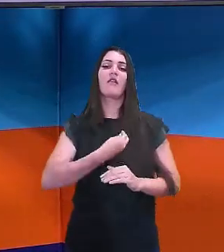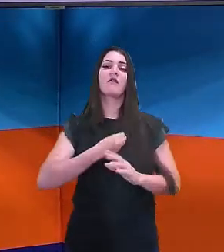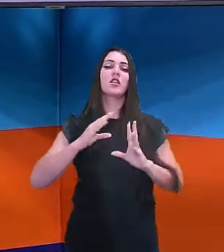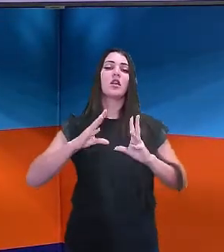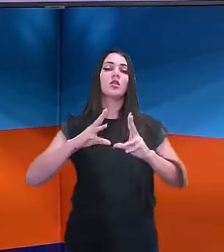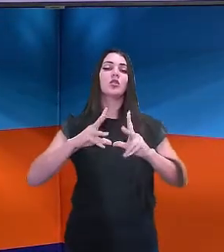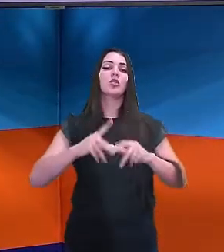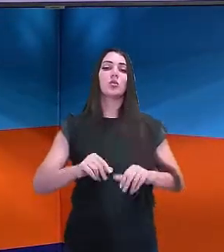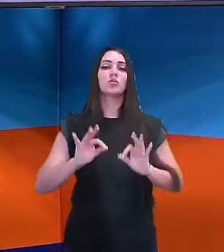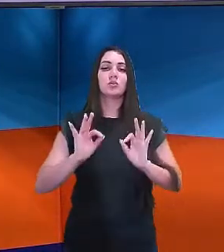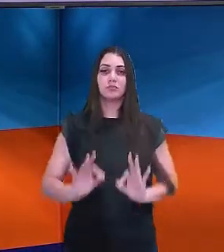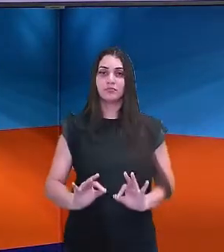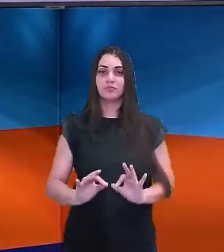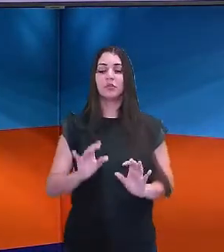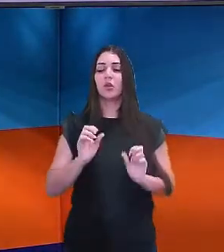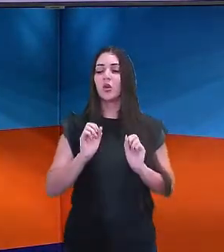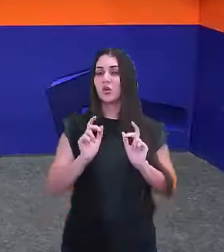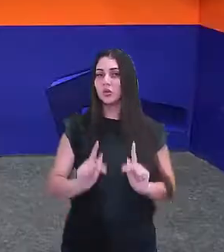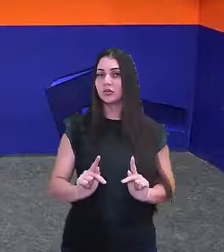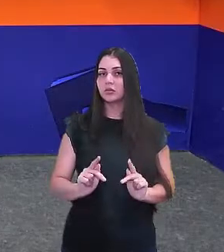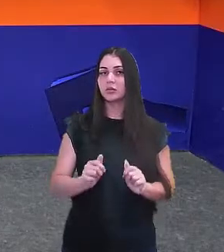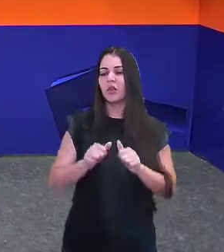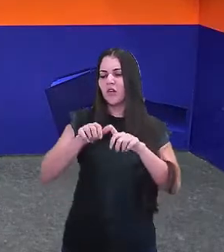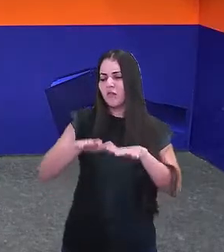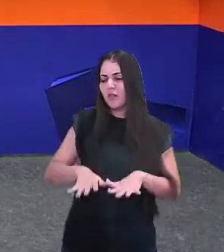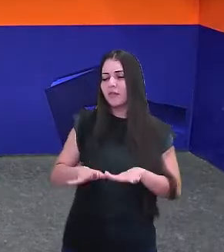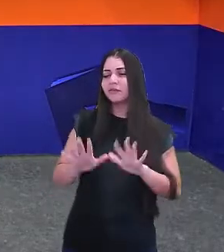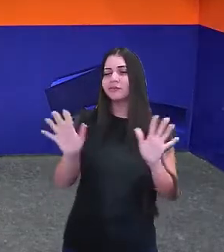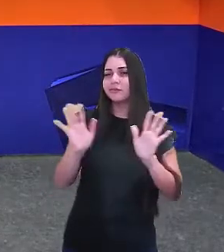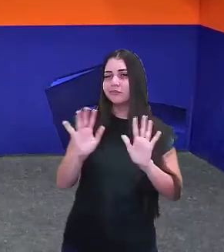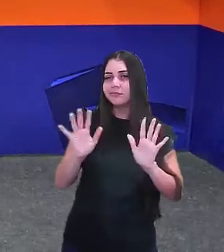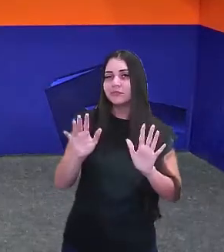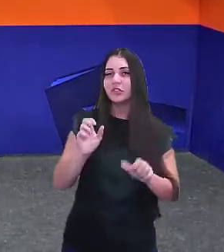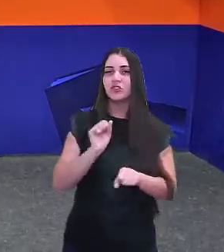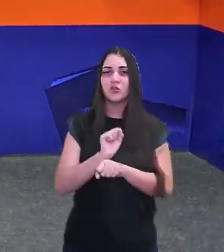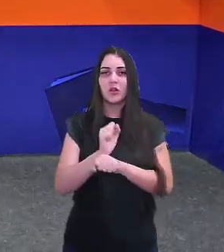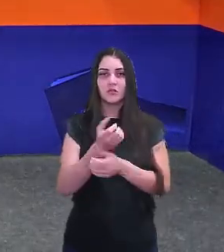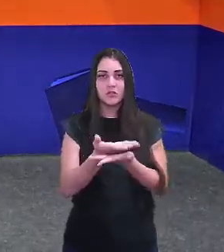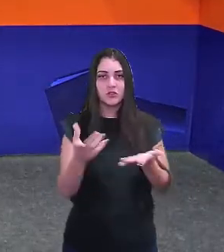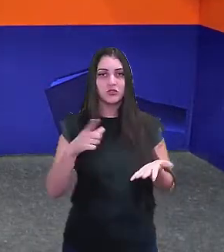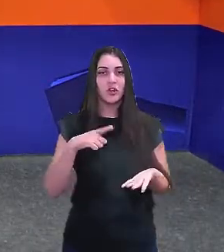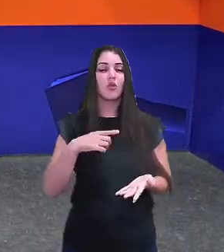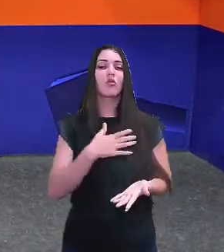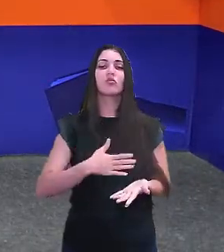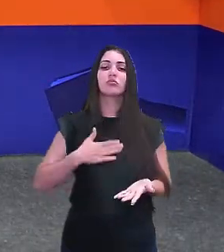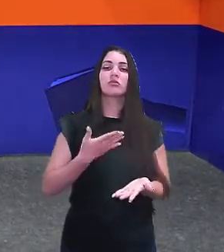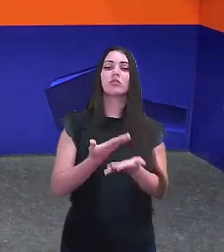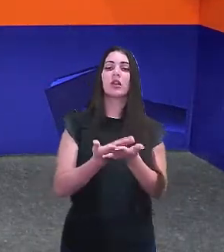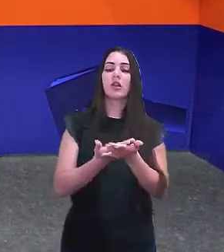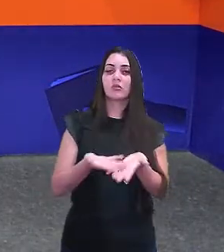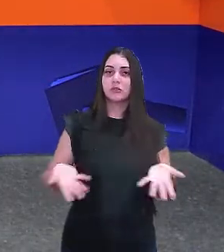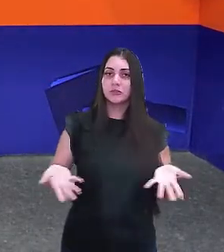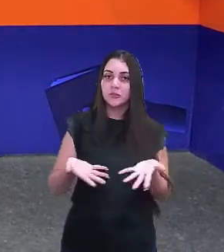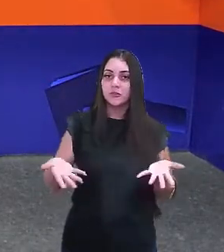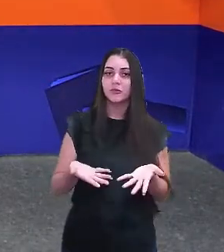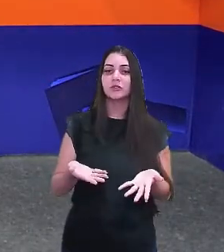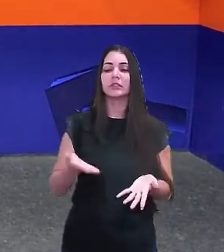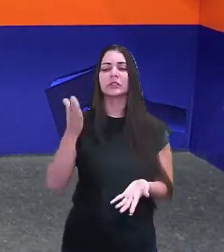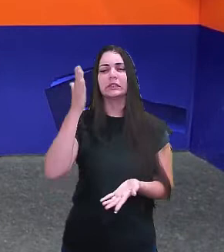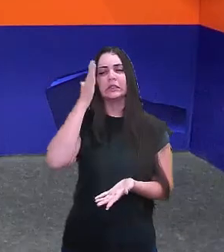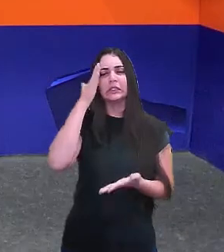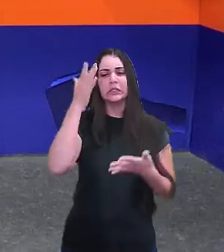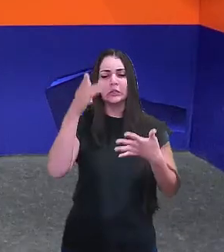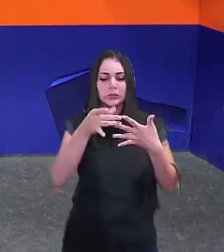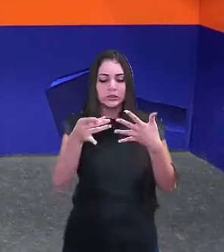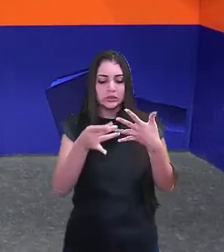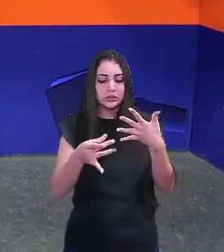certo? Ok? Então, pessoal, eu vou ficando por aqui. Espero que vocês tenham gostado da nossa aula de hoje, tenham compreendido cada detalhe